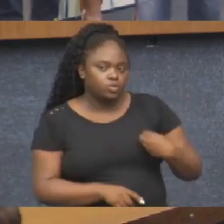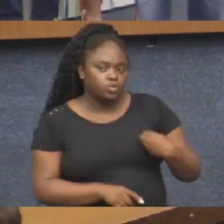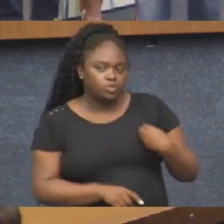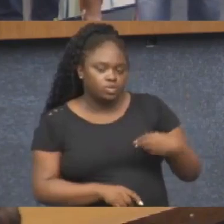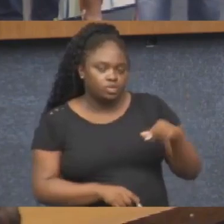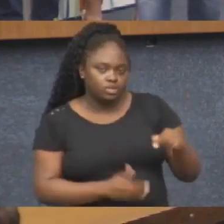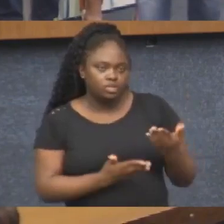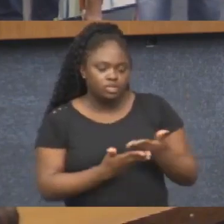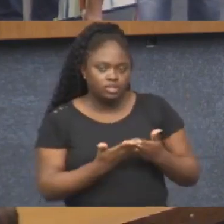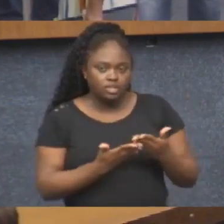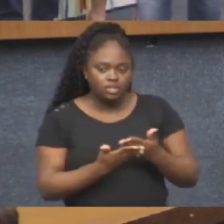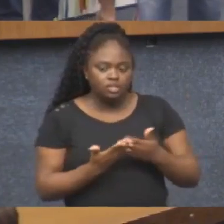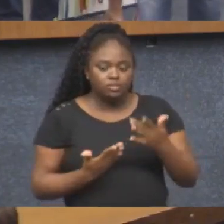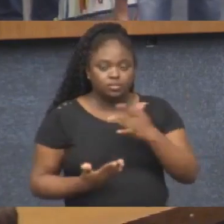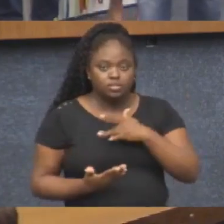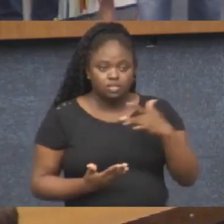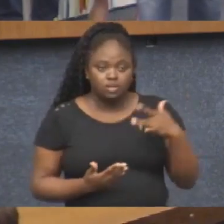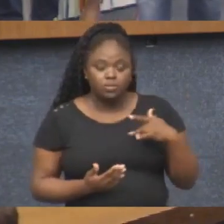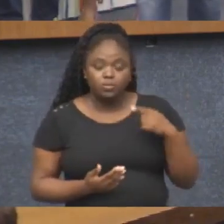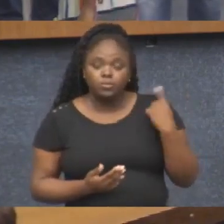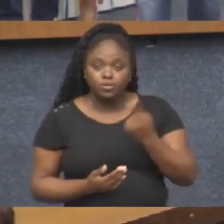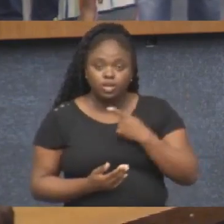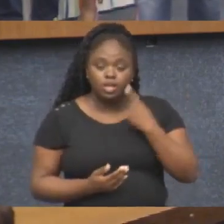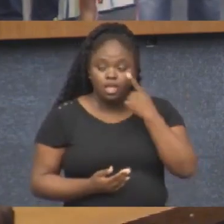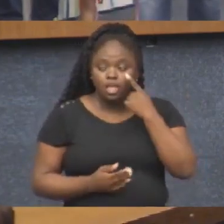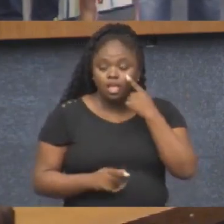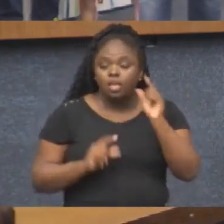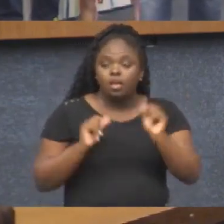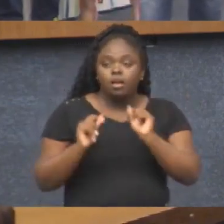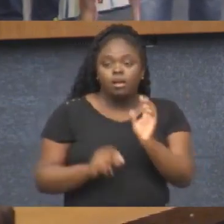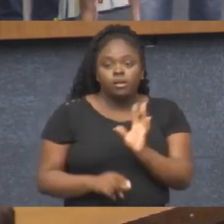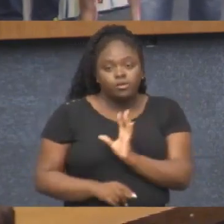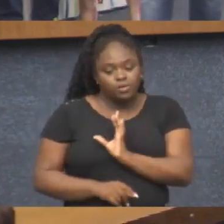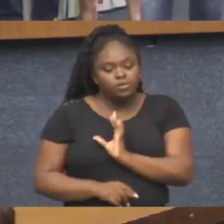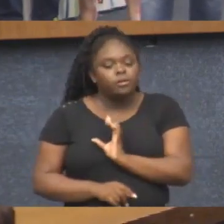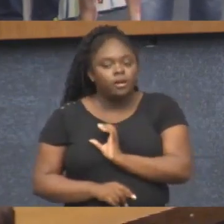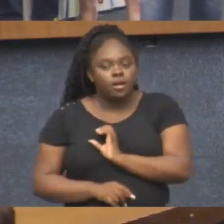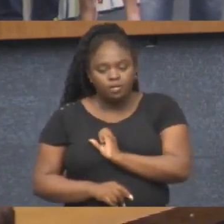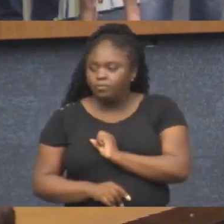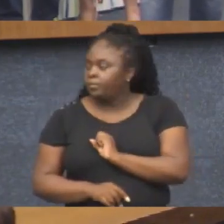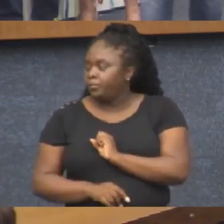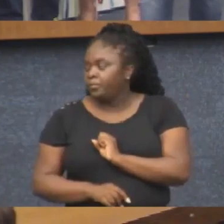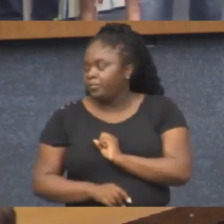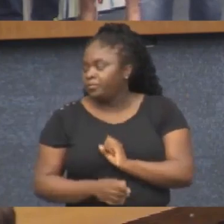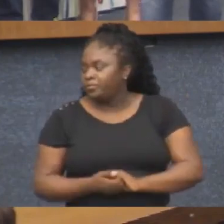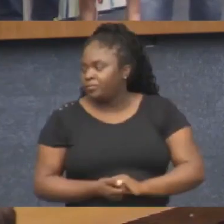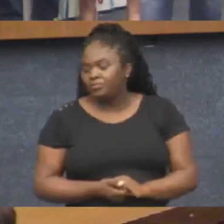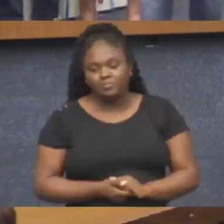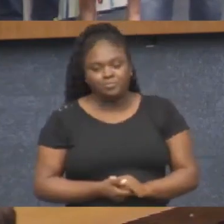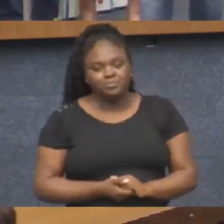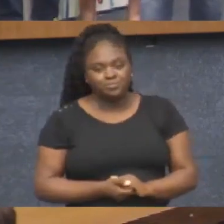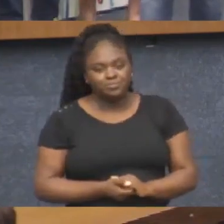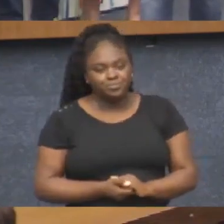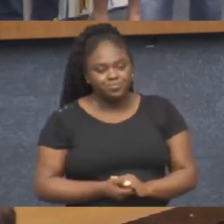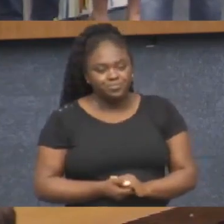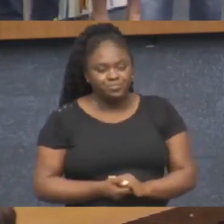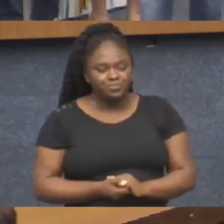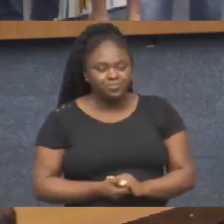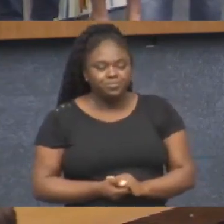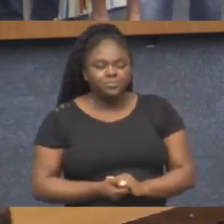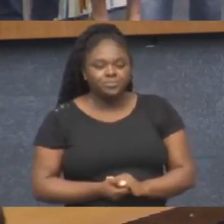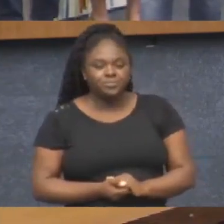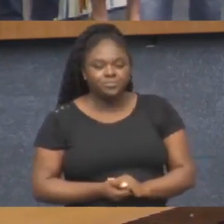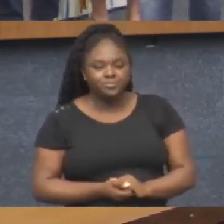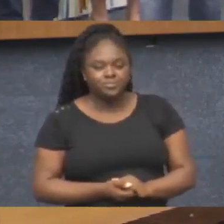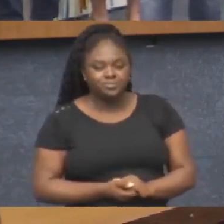tratam a saúde e que a gente vê que é com amor, né? Muito amor, gera muito amor. Bruno também, que